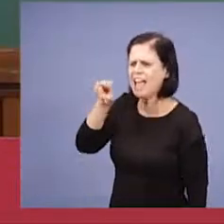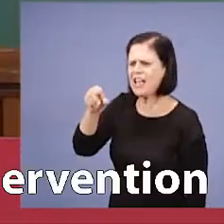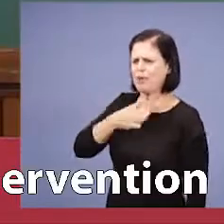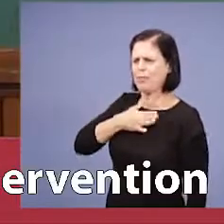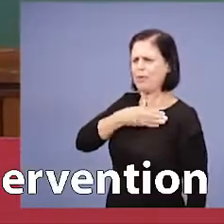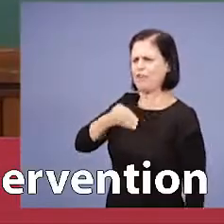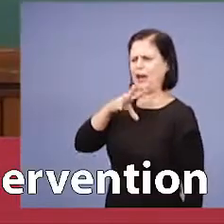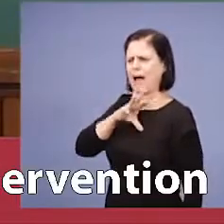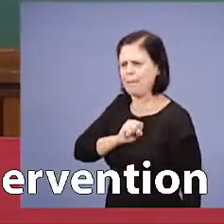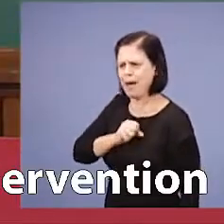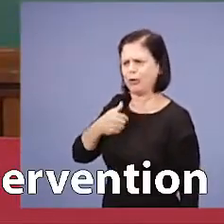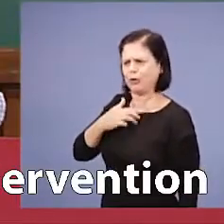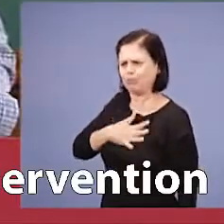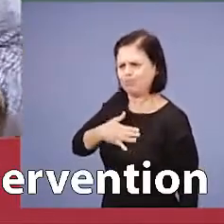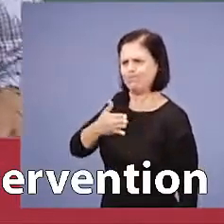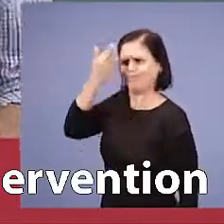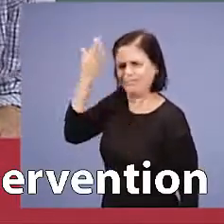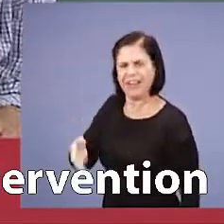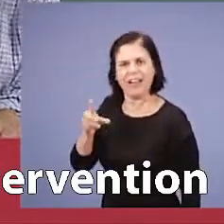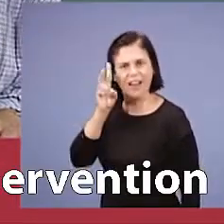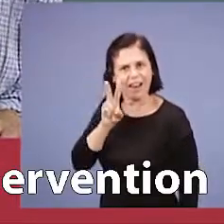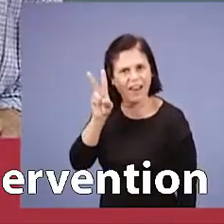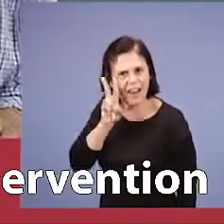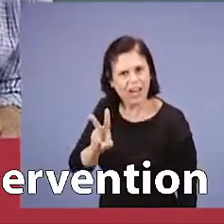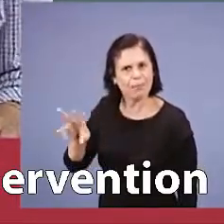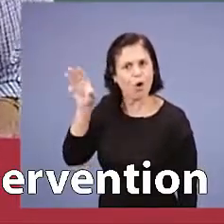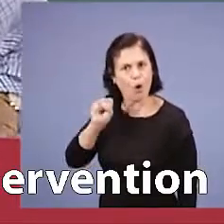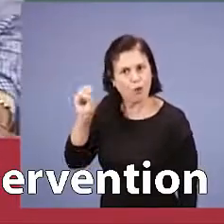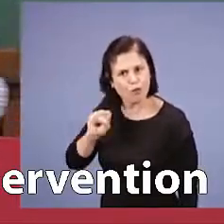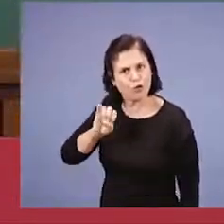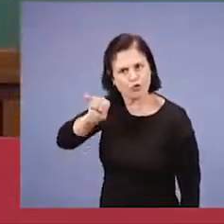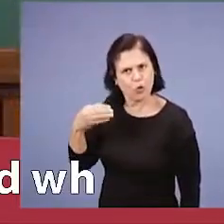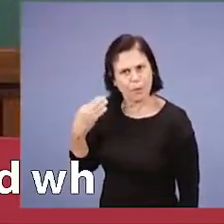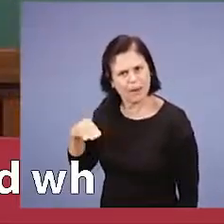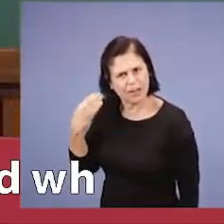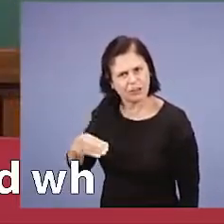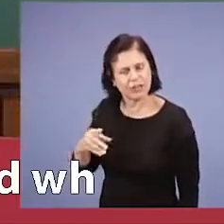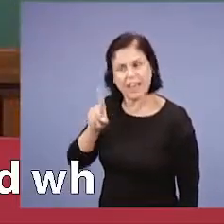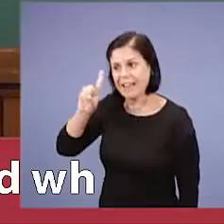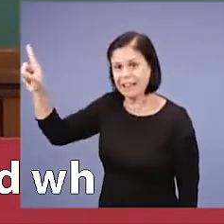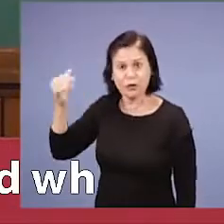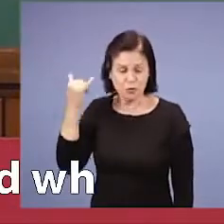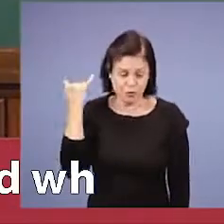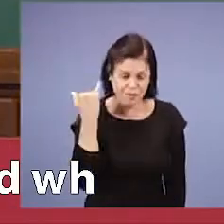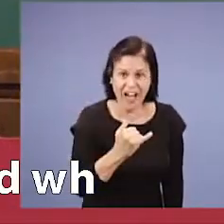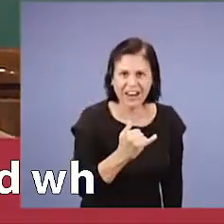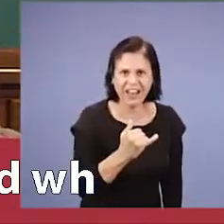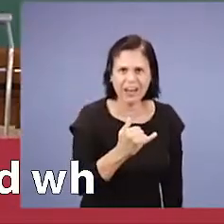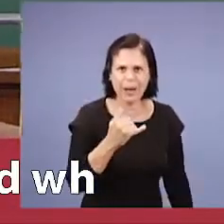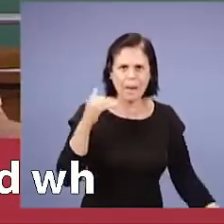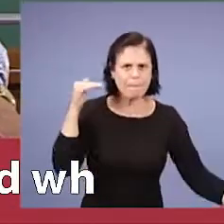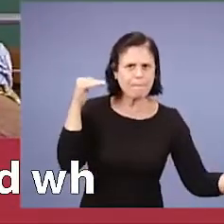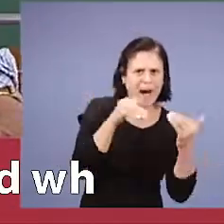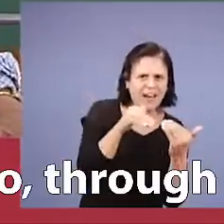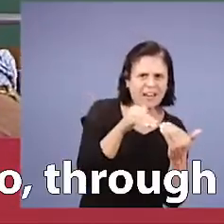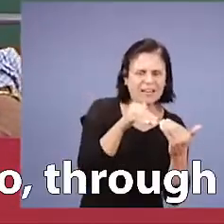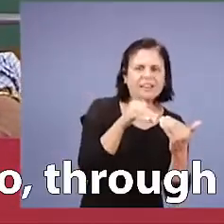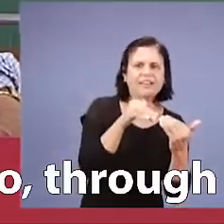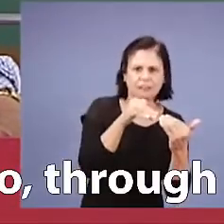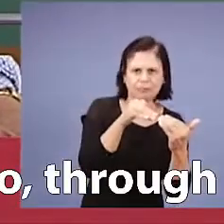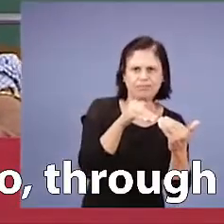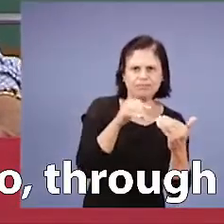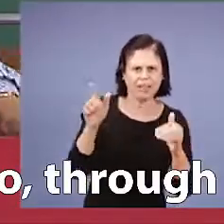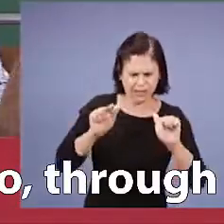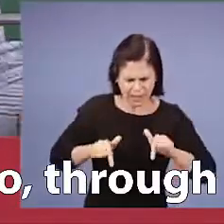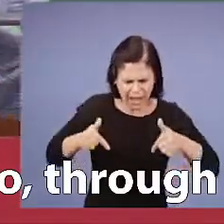ouvir meus irmãos isso é uma intervenção extraordinária de deus na história do homem em um deus que se